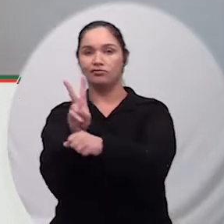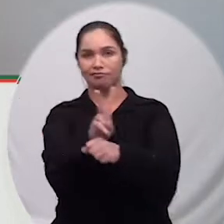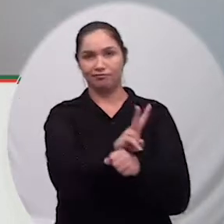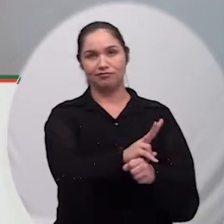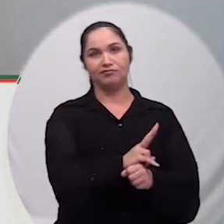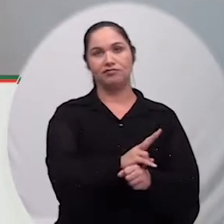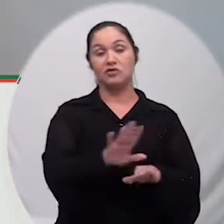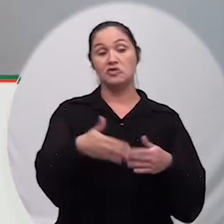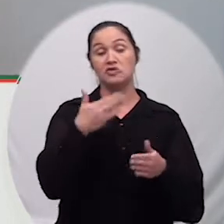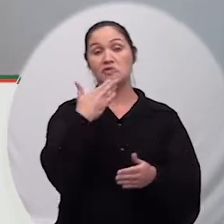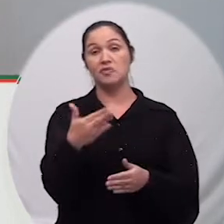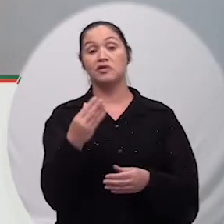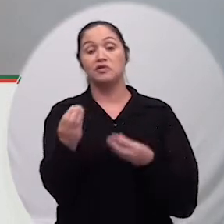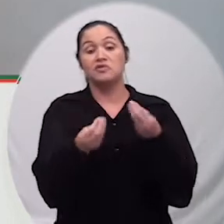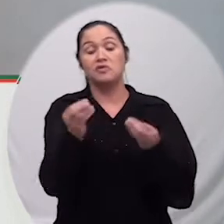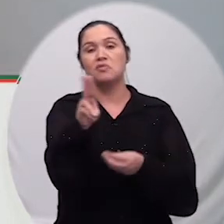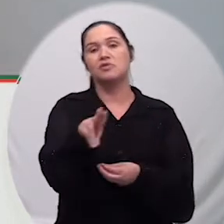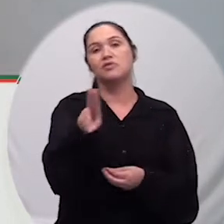recursos que foi usado